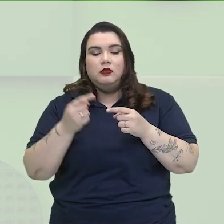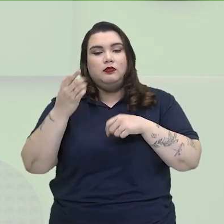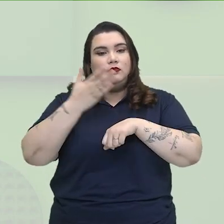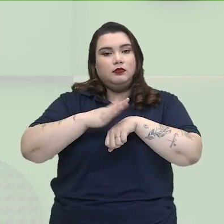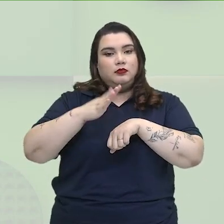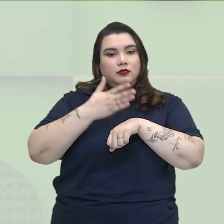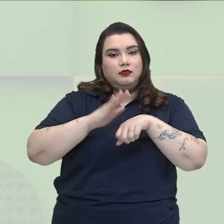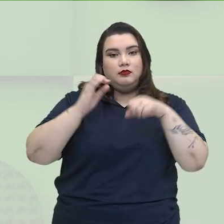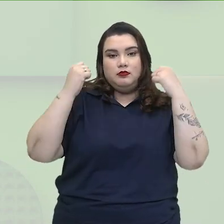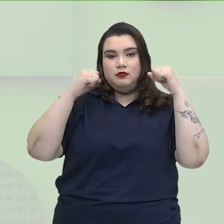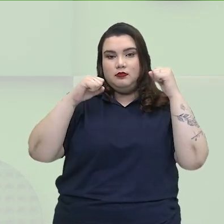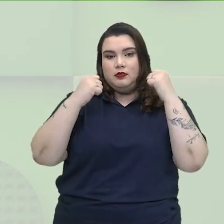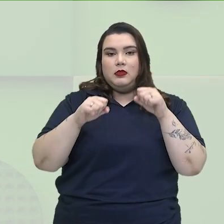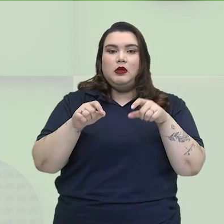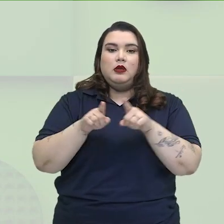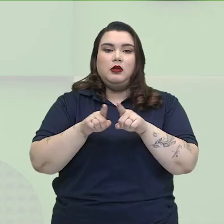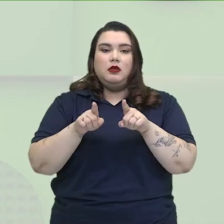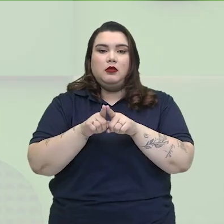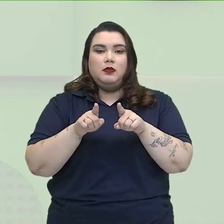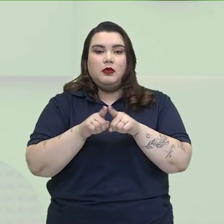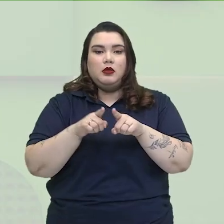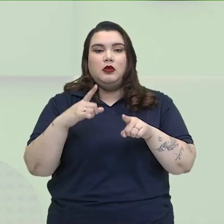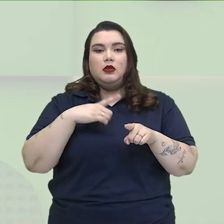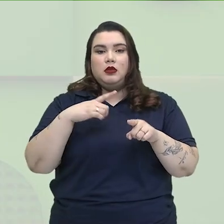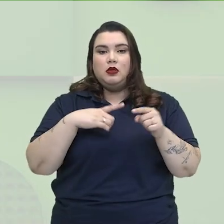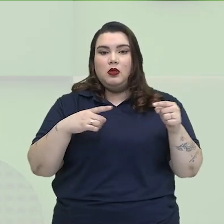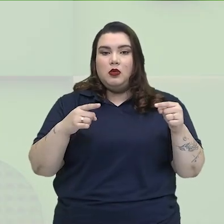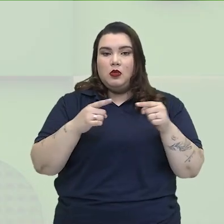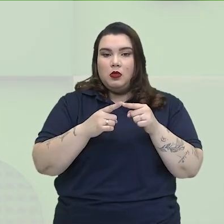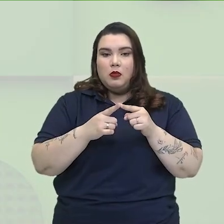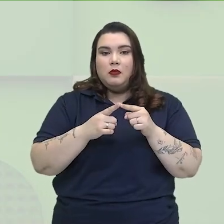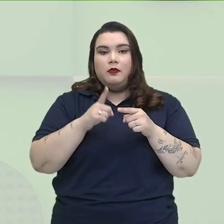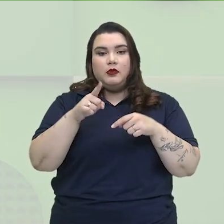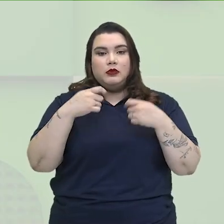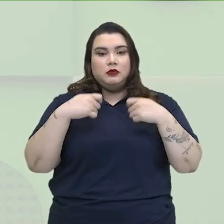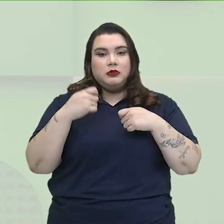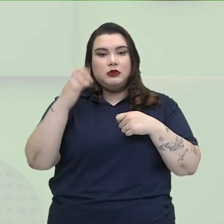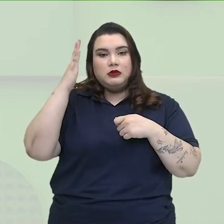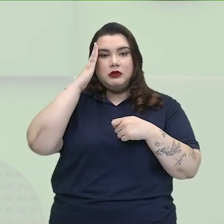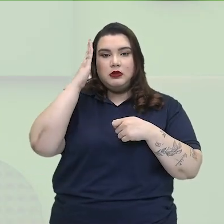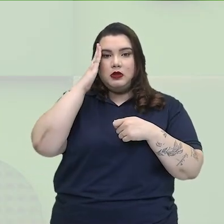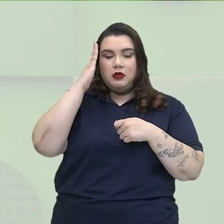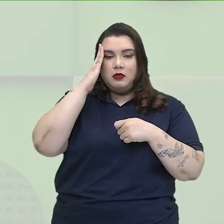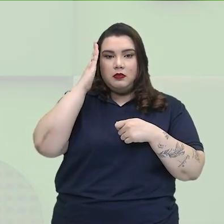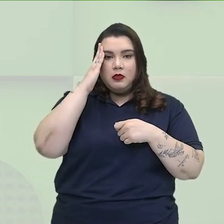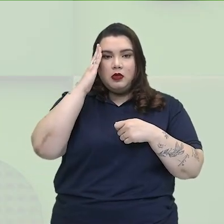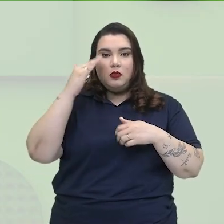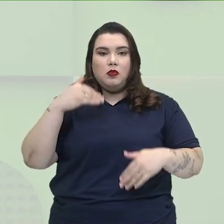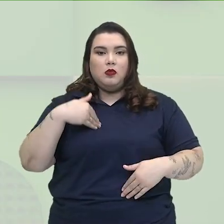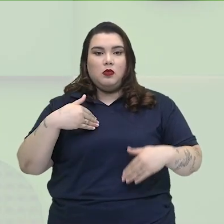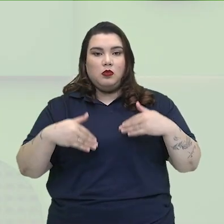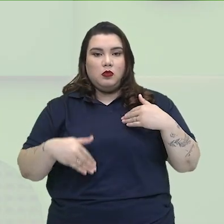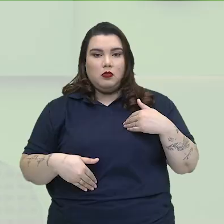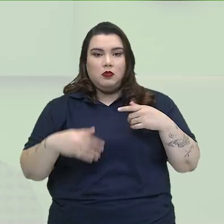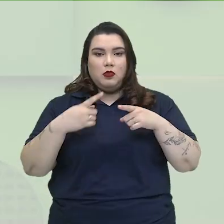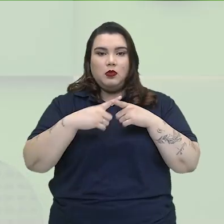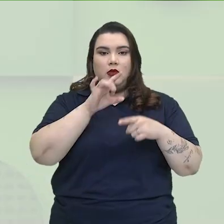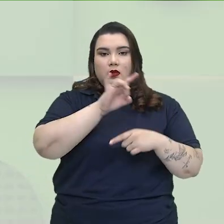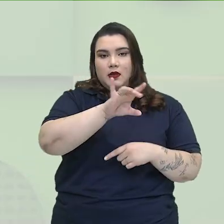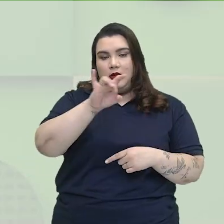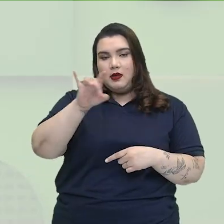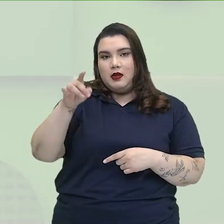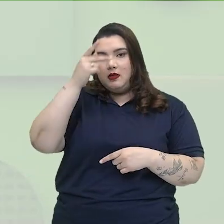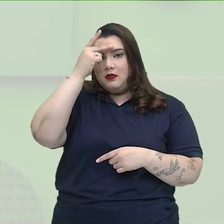exercício e manter um determinado peso. Você tem que saber a composição corporal, porque cada pessoa tem o seu